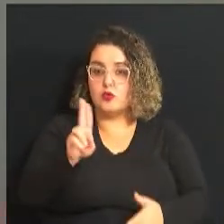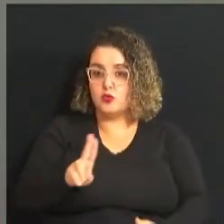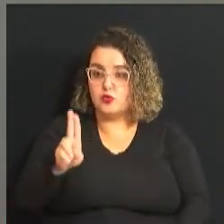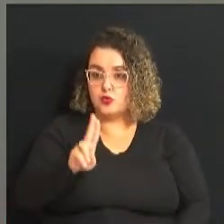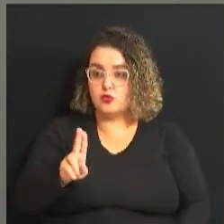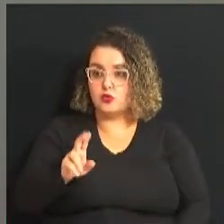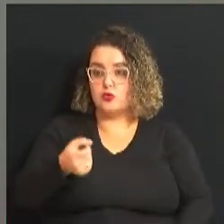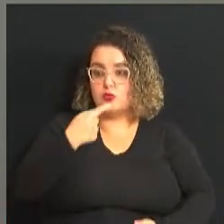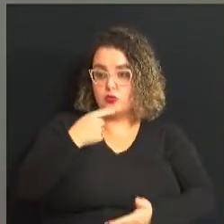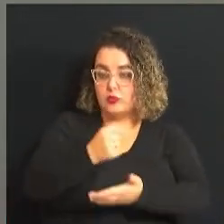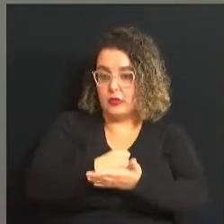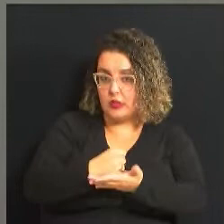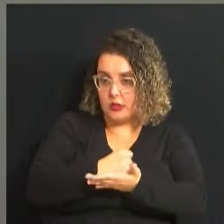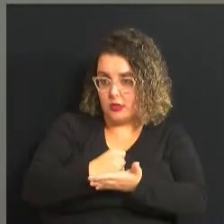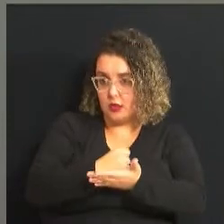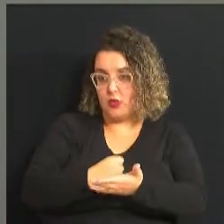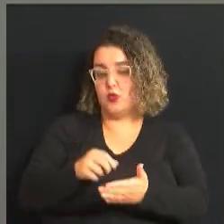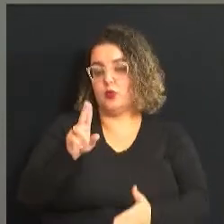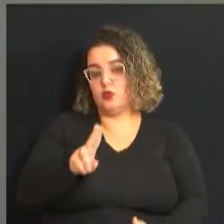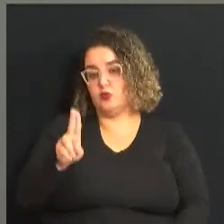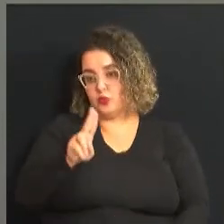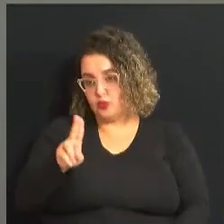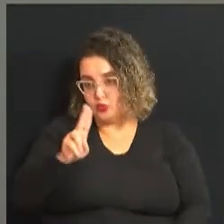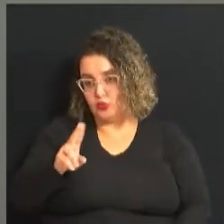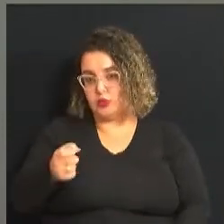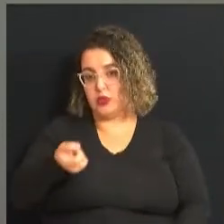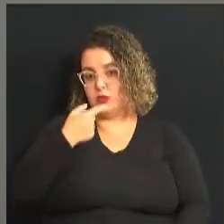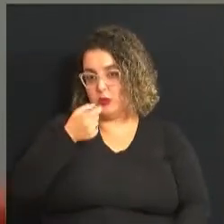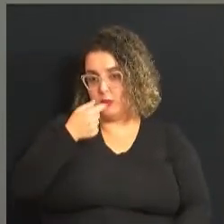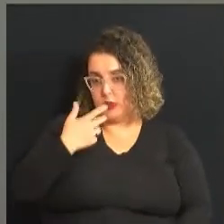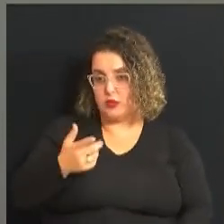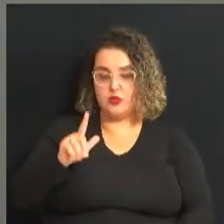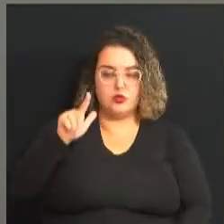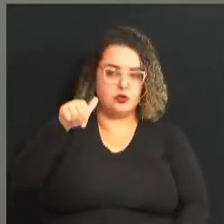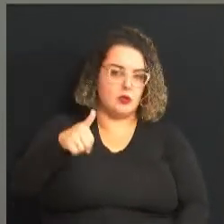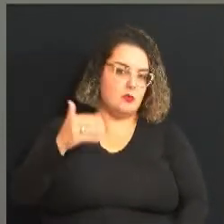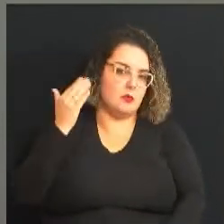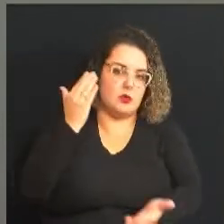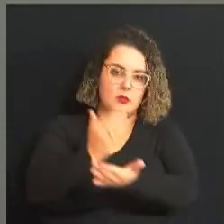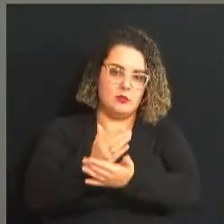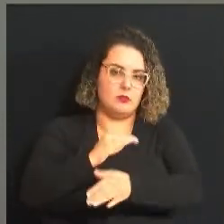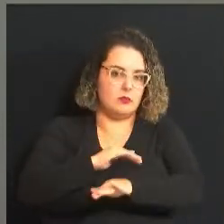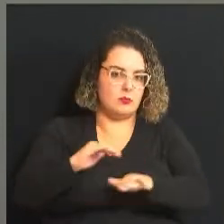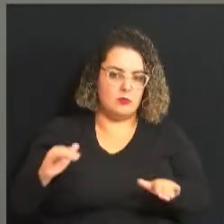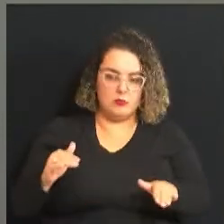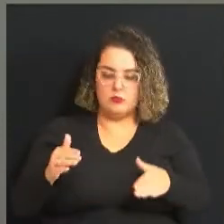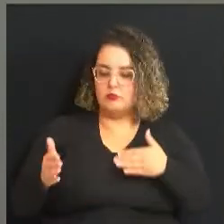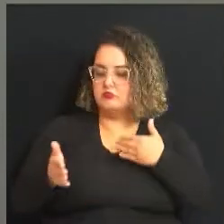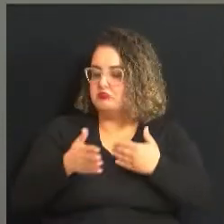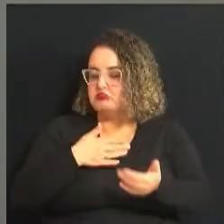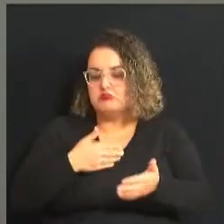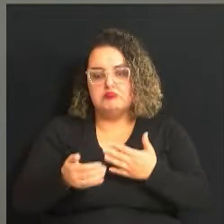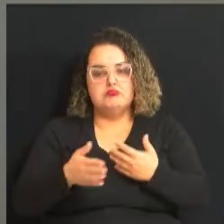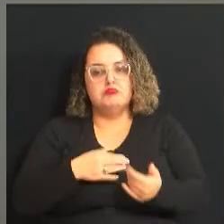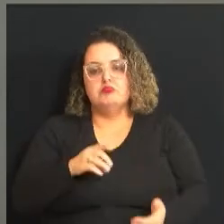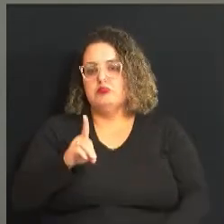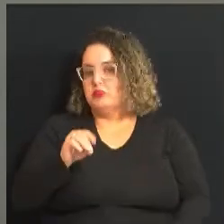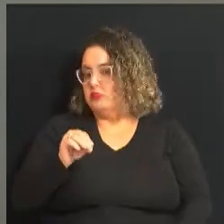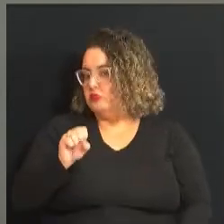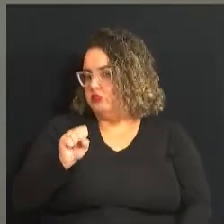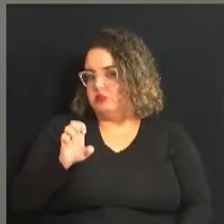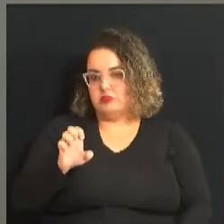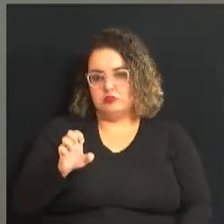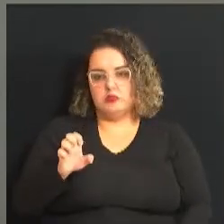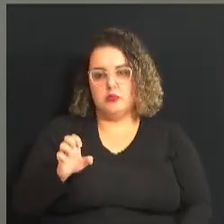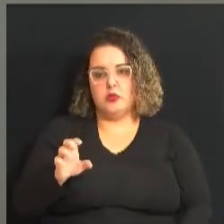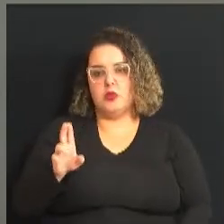anticoncepcional, só enquanto ela estiver usando esse anticoncepcional. Depois que ela parou, independente da dose hormonal do anticoncepcional que ela